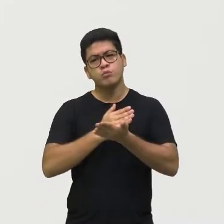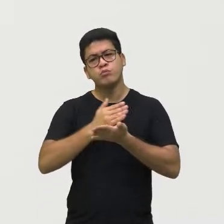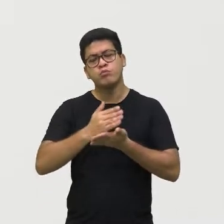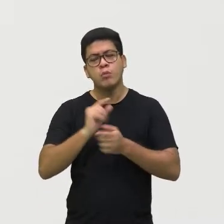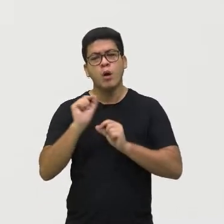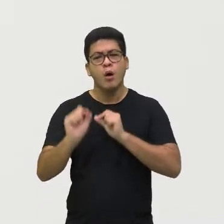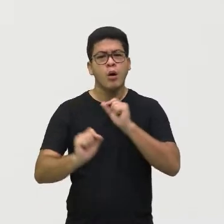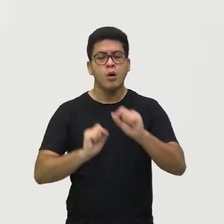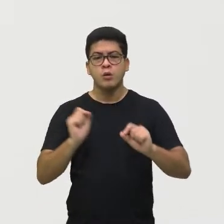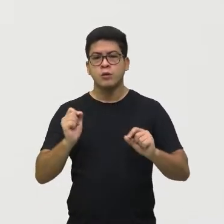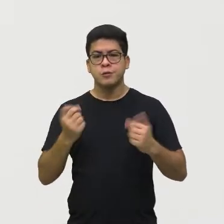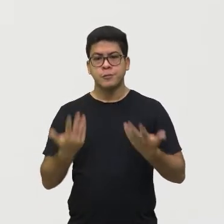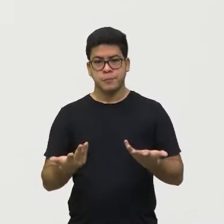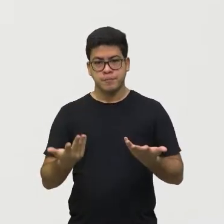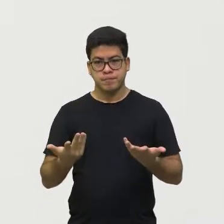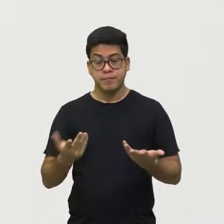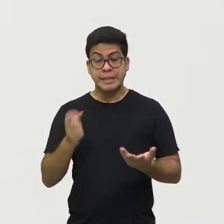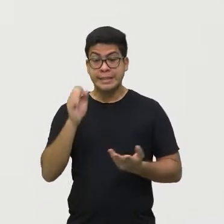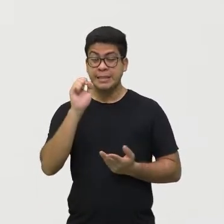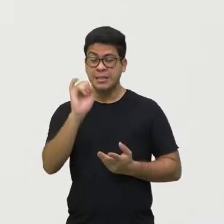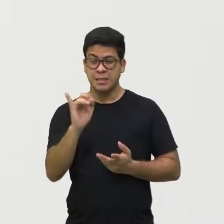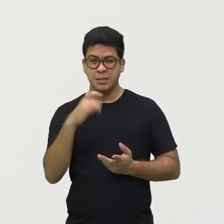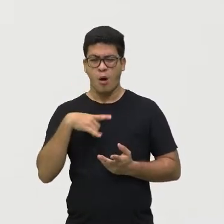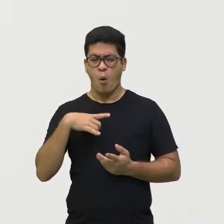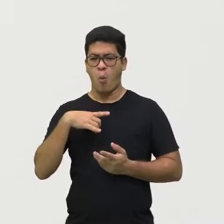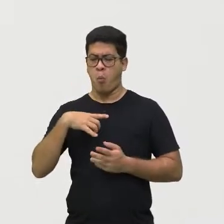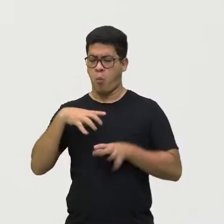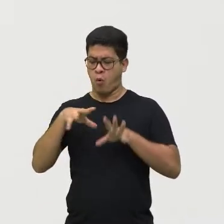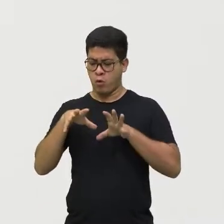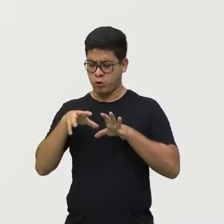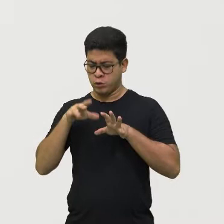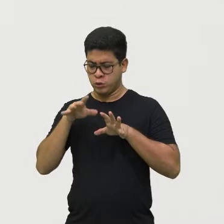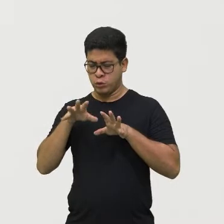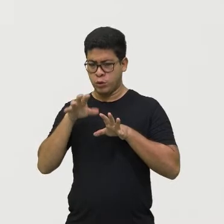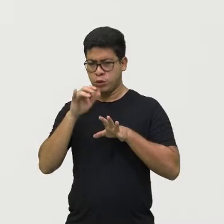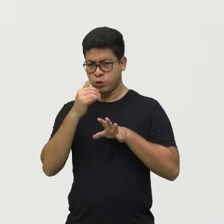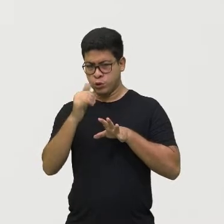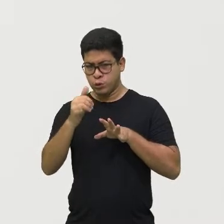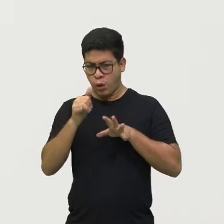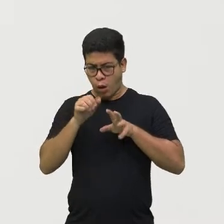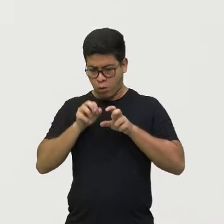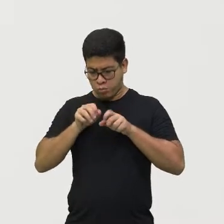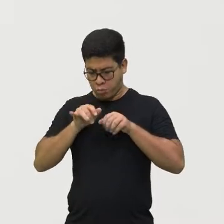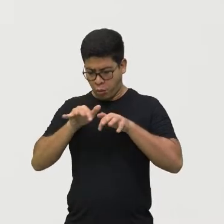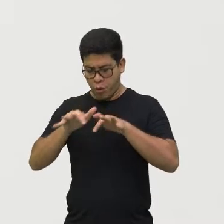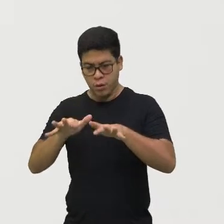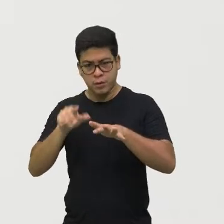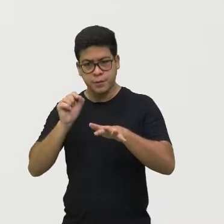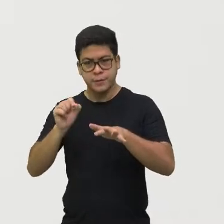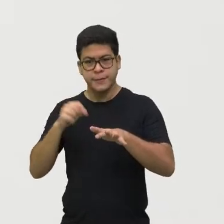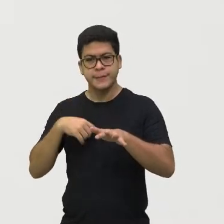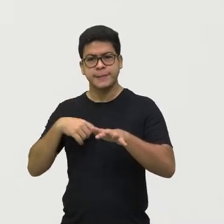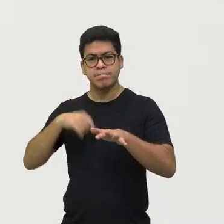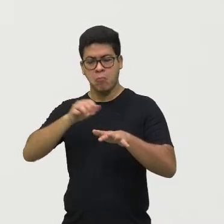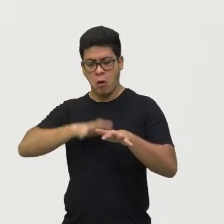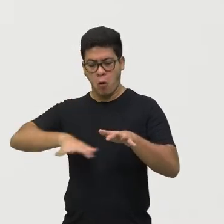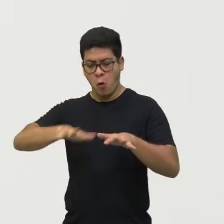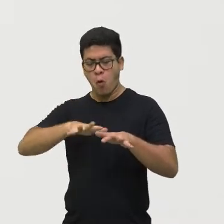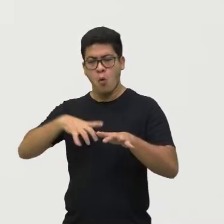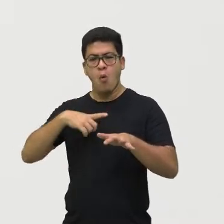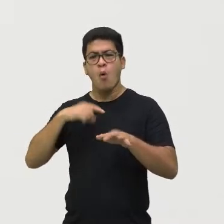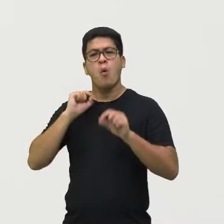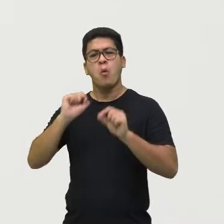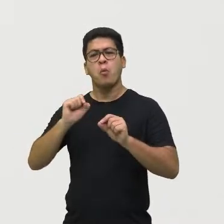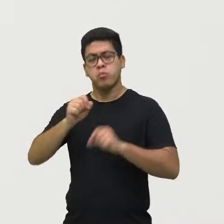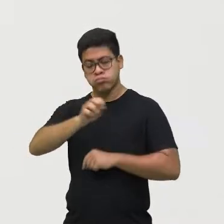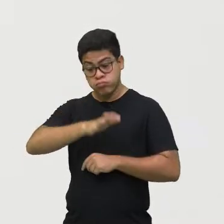só. Se um condutor elétrico apresenta equilíbrio, esse equilíbrio é eletrostático, claro, em sua superfície,